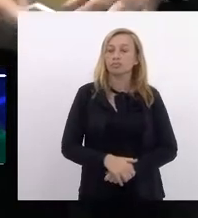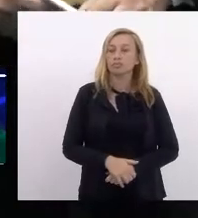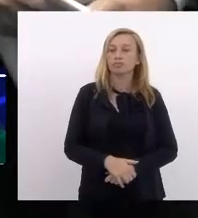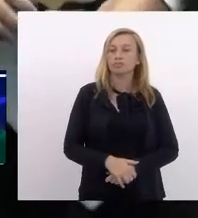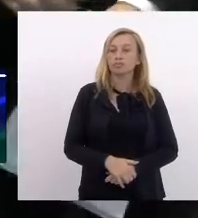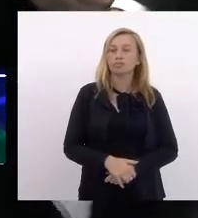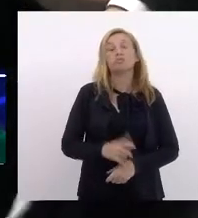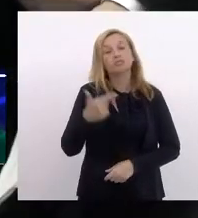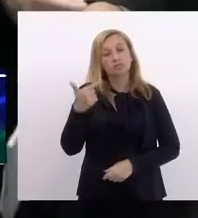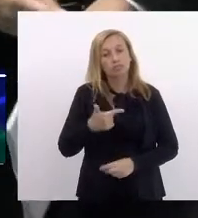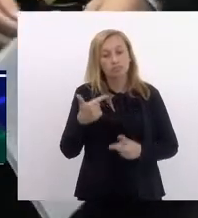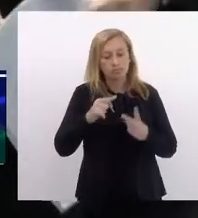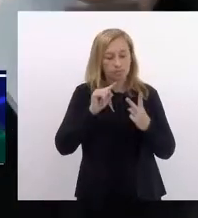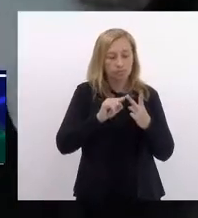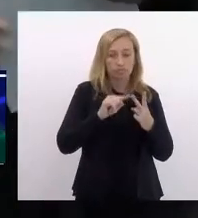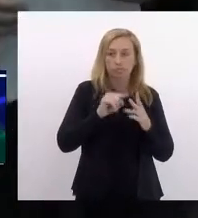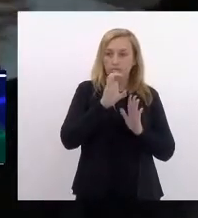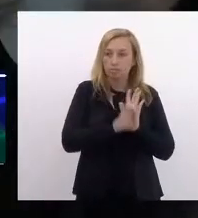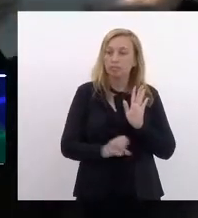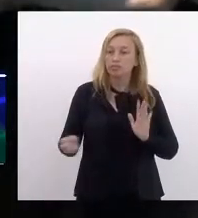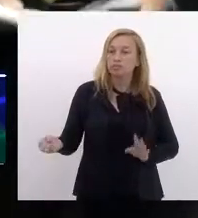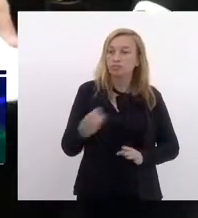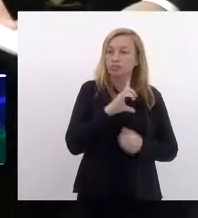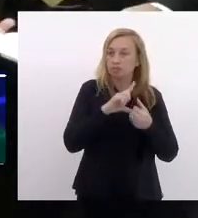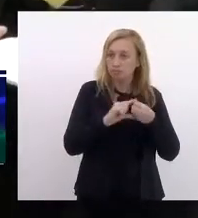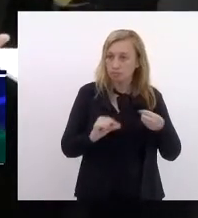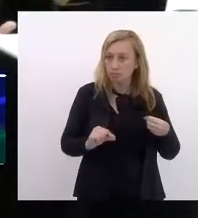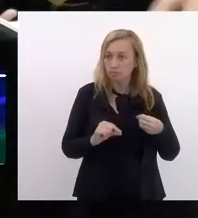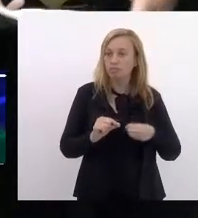E a segunda emenda é um novo artigo,